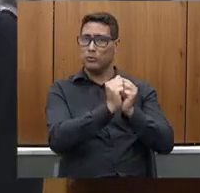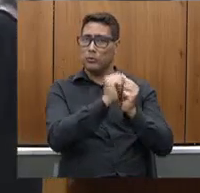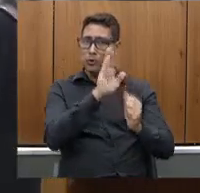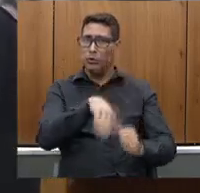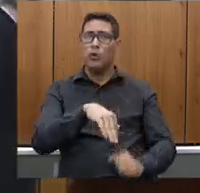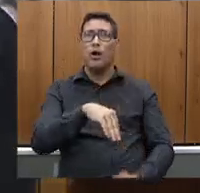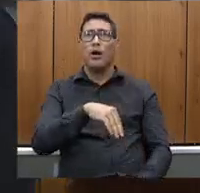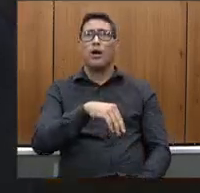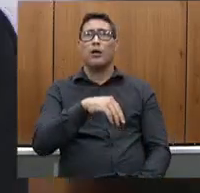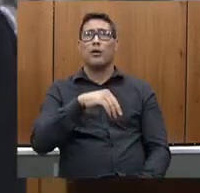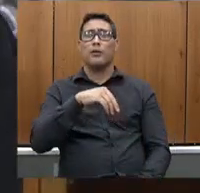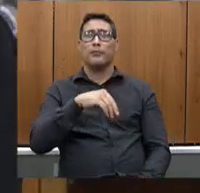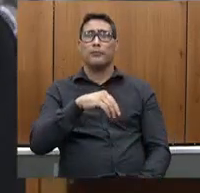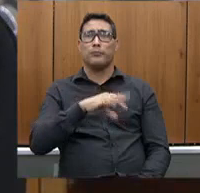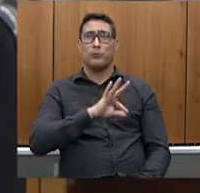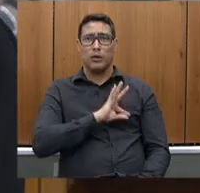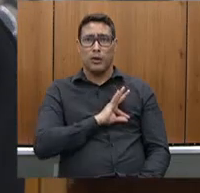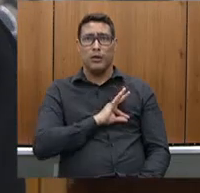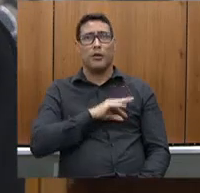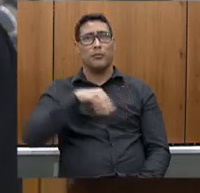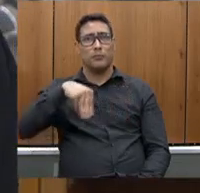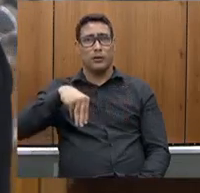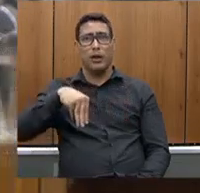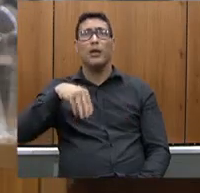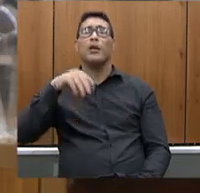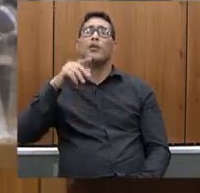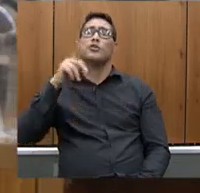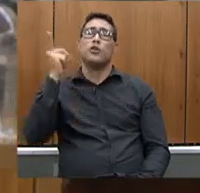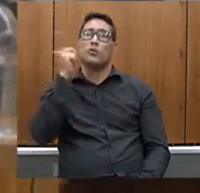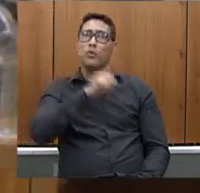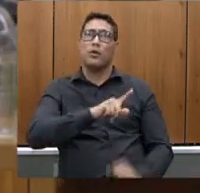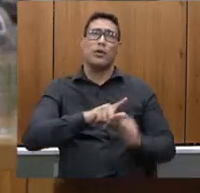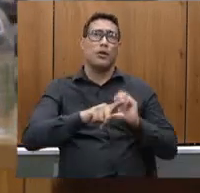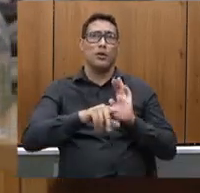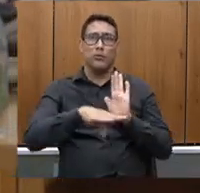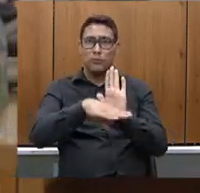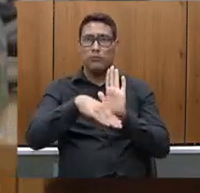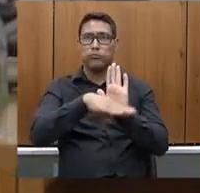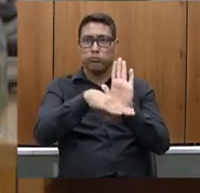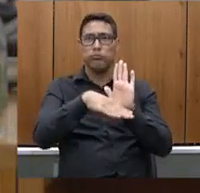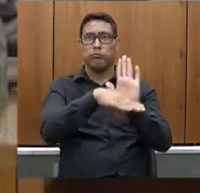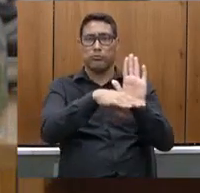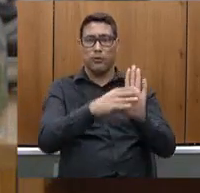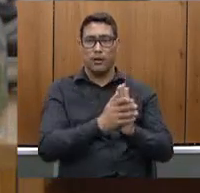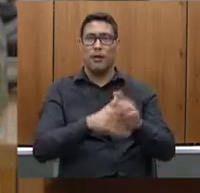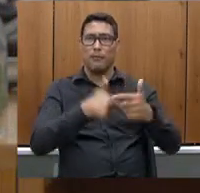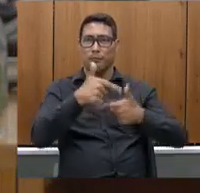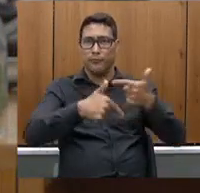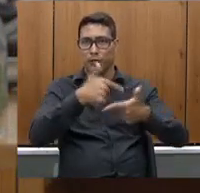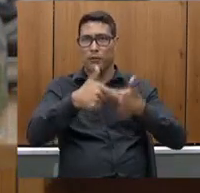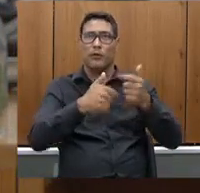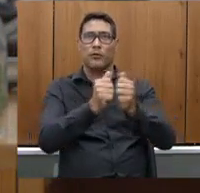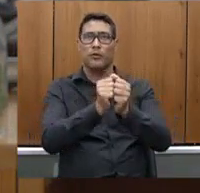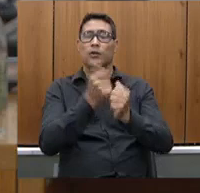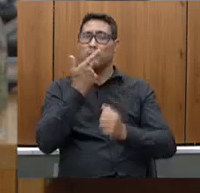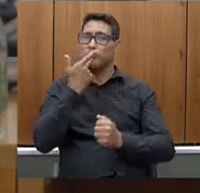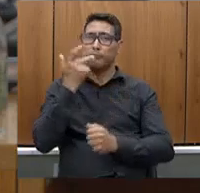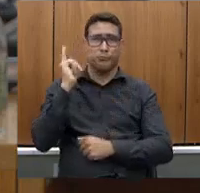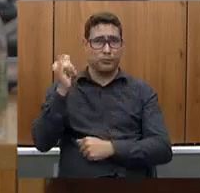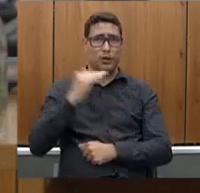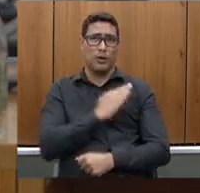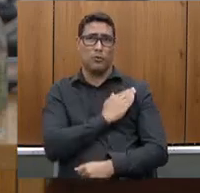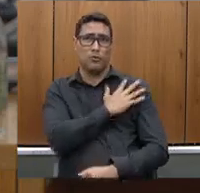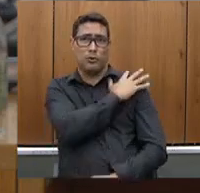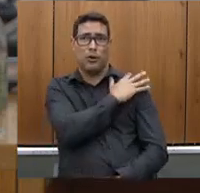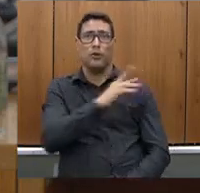de poder colaborar com o trabalho da polícia militar e dizer quando não Rodrigo que foi